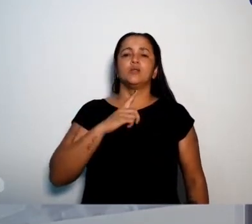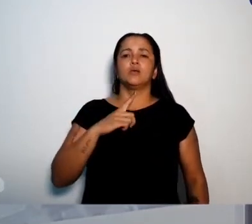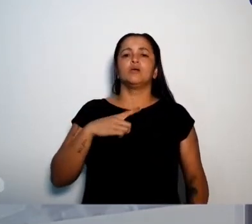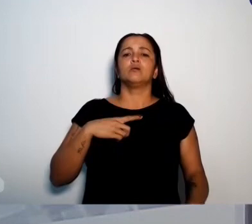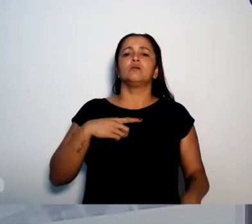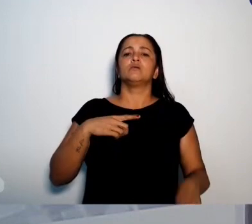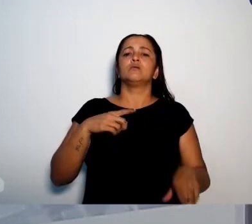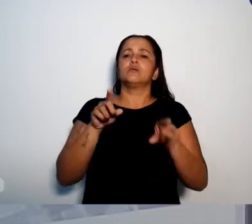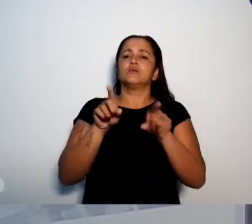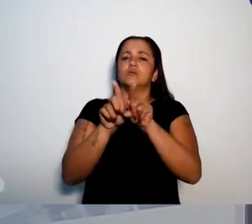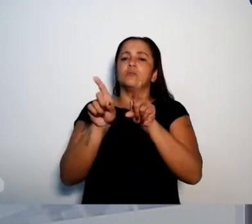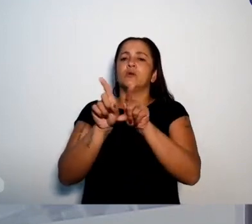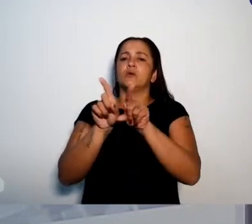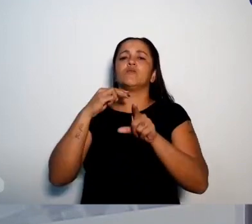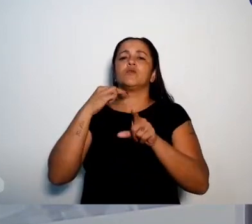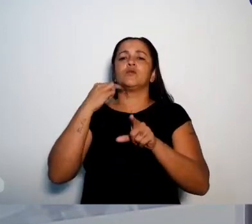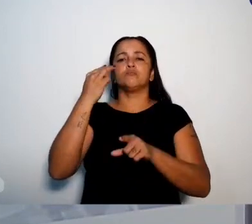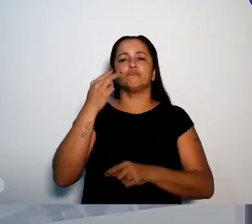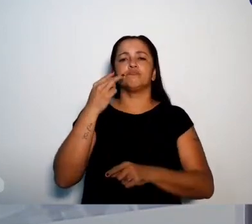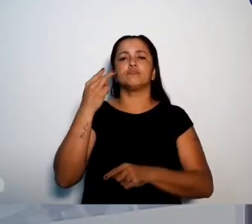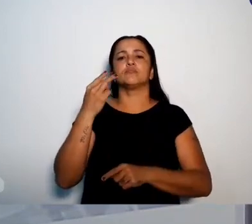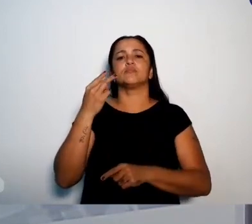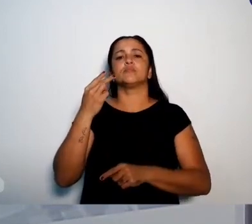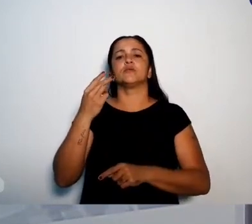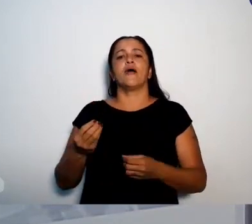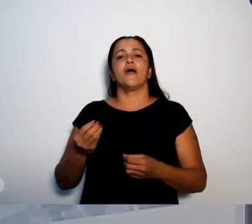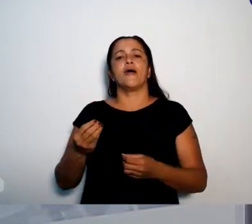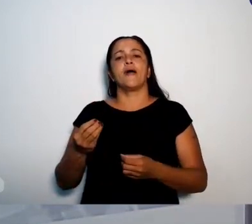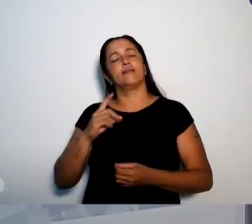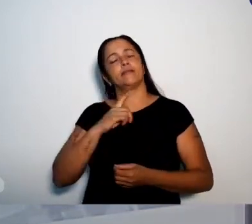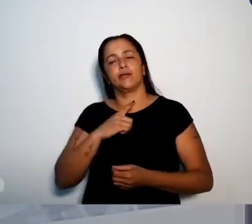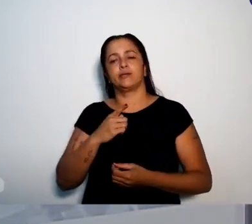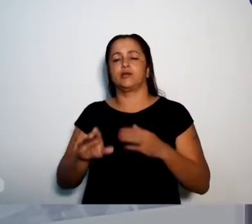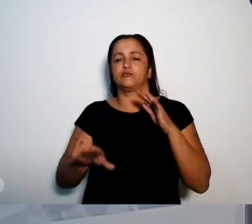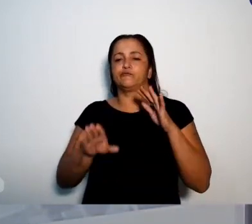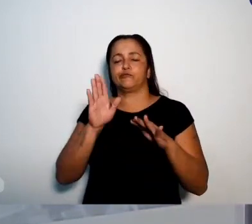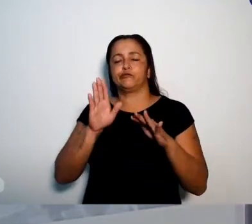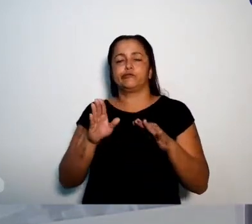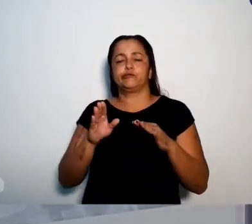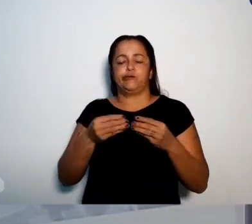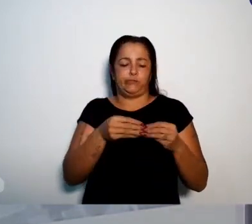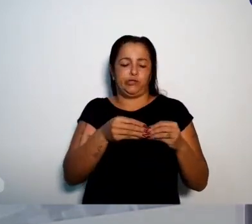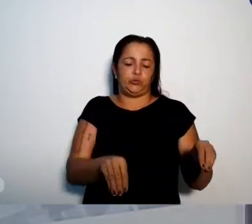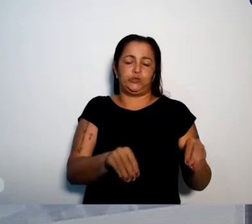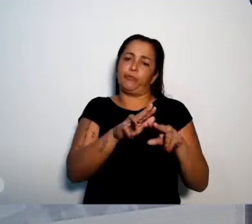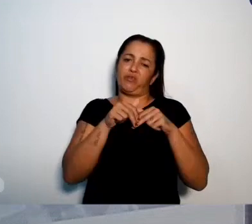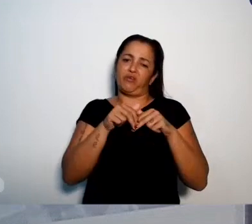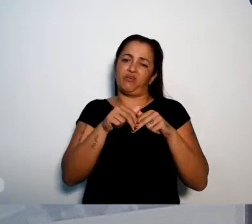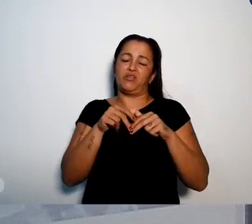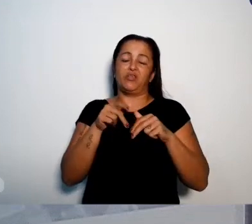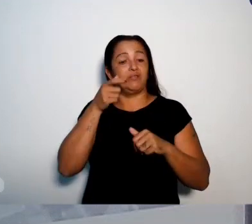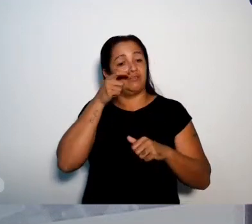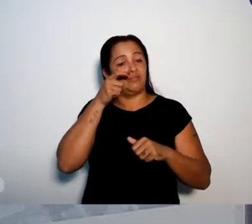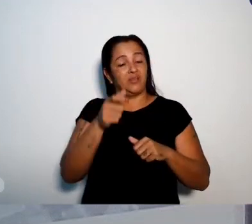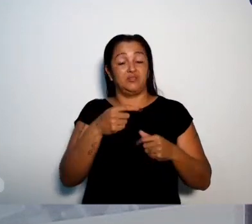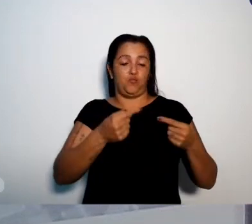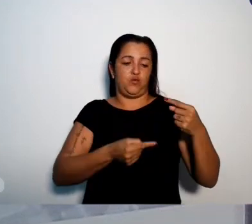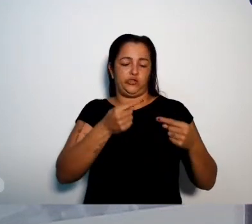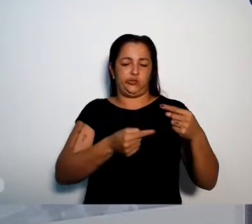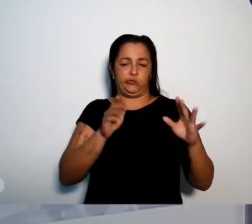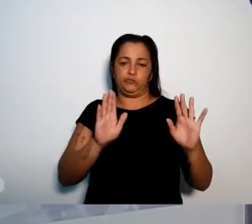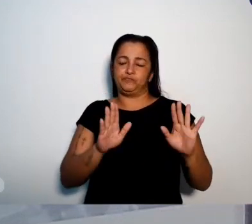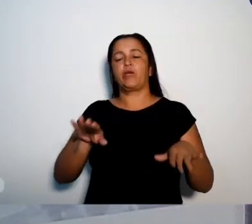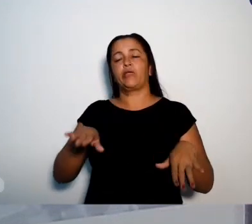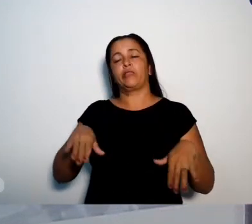a qual vem querendo prejudicar de alguma forma por interesses políticos. Então, agradeço mais